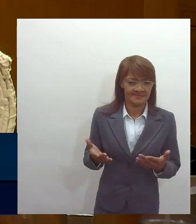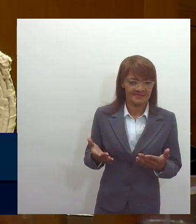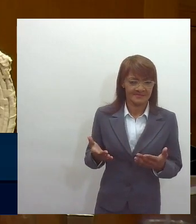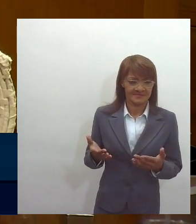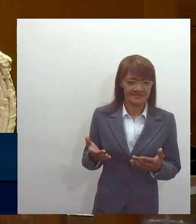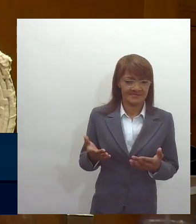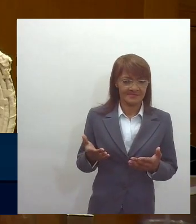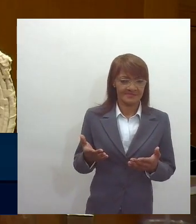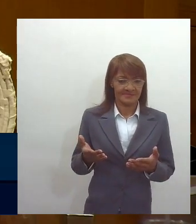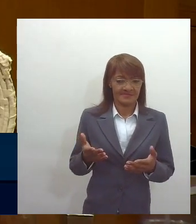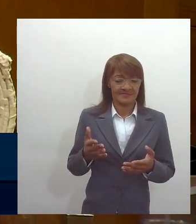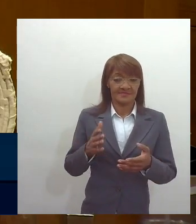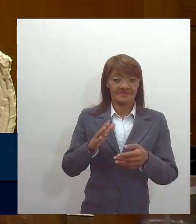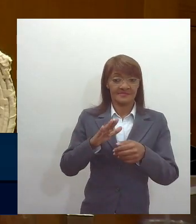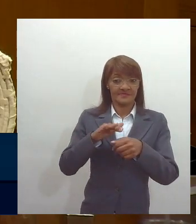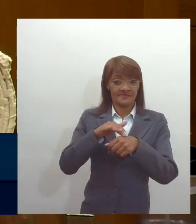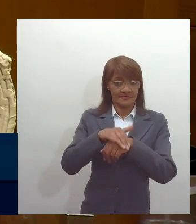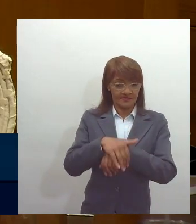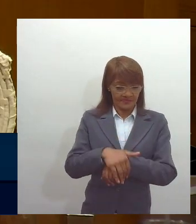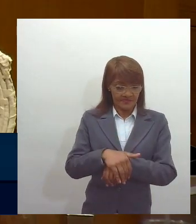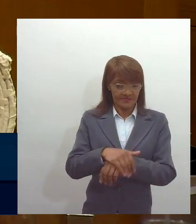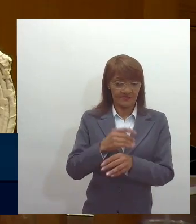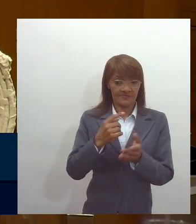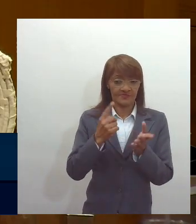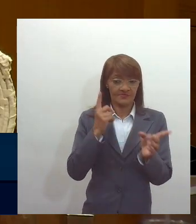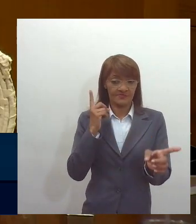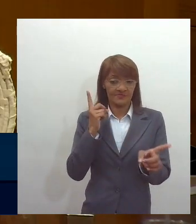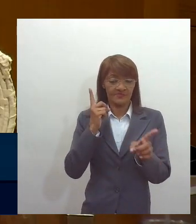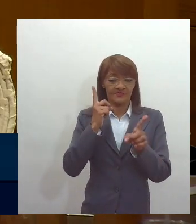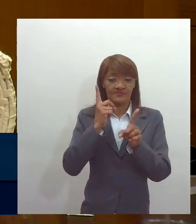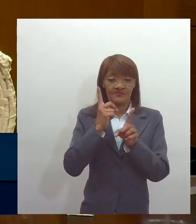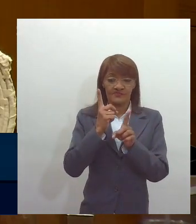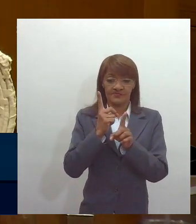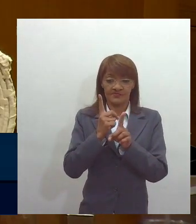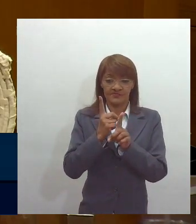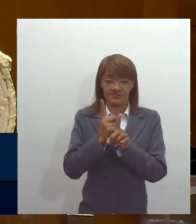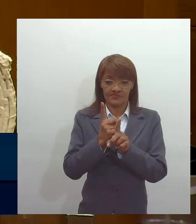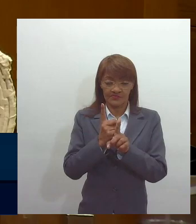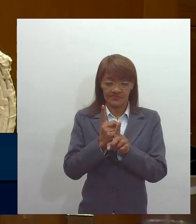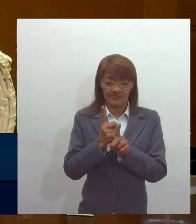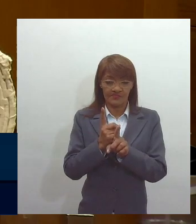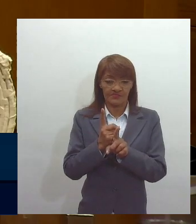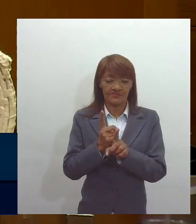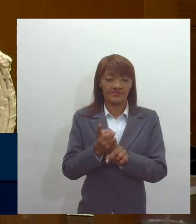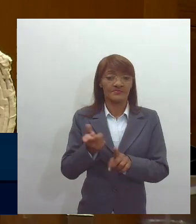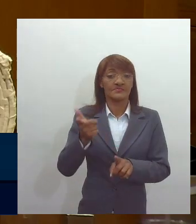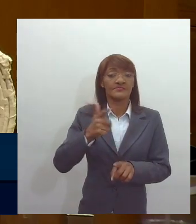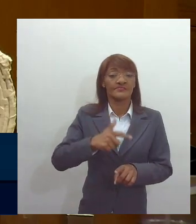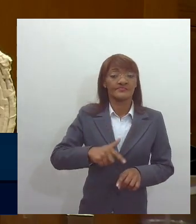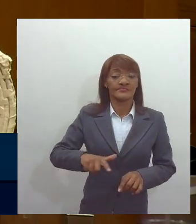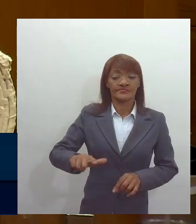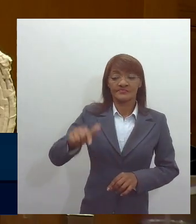encontro, né, na segunda edição, deputada Carminha, do Conselho Popular